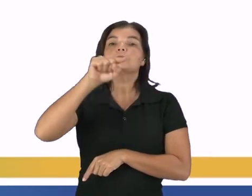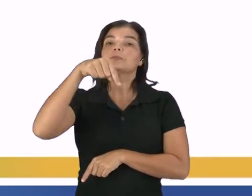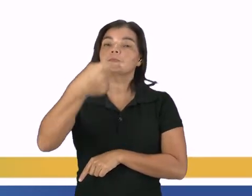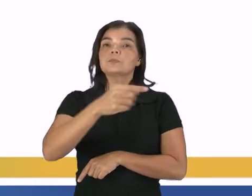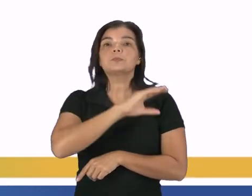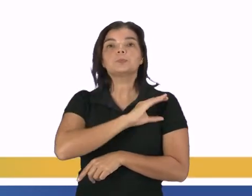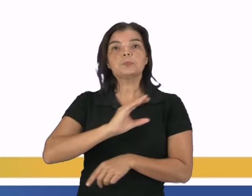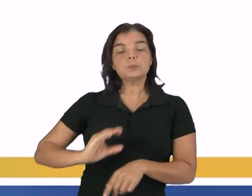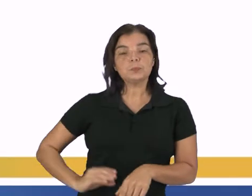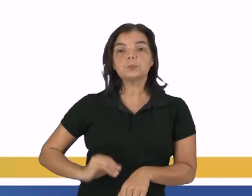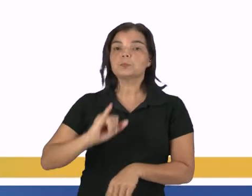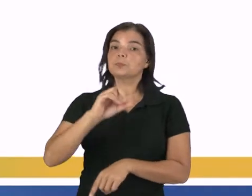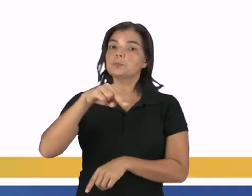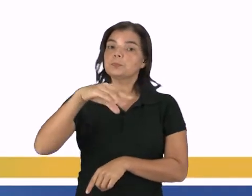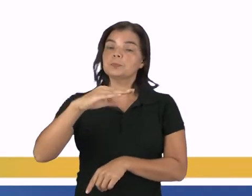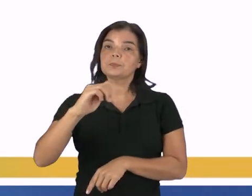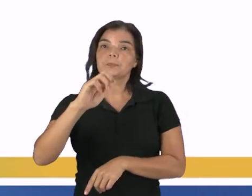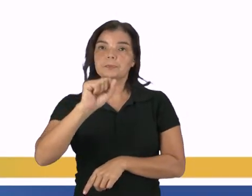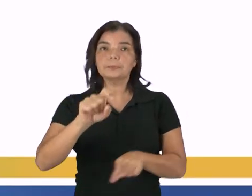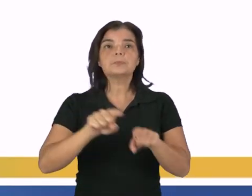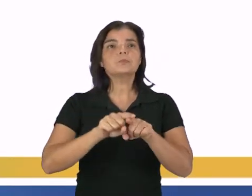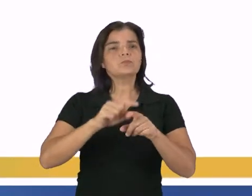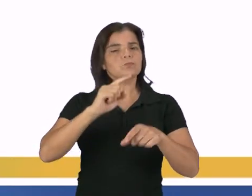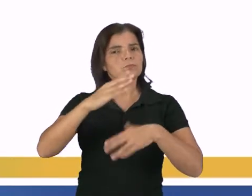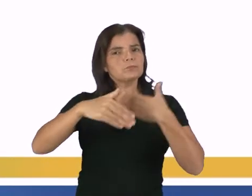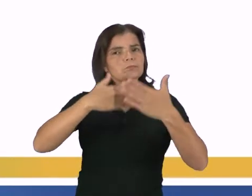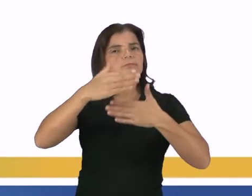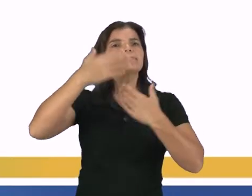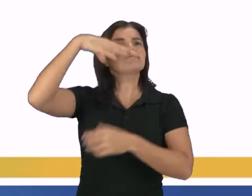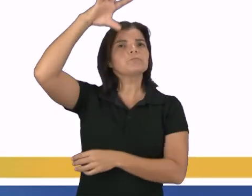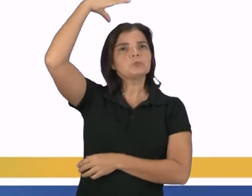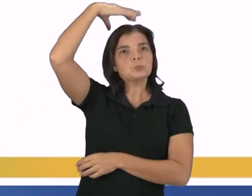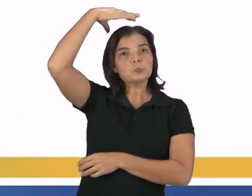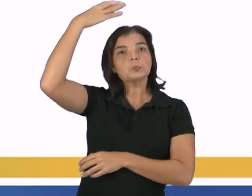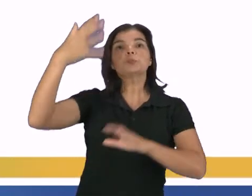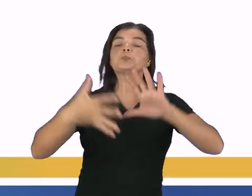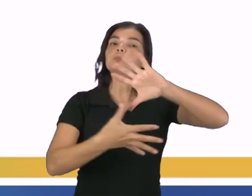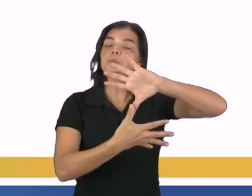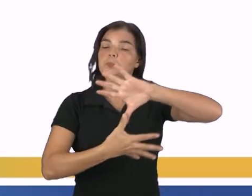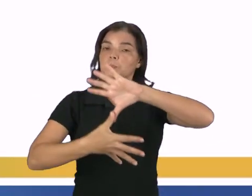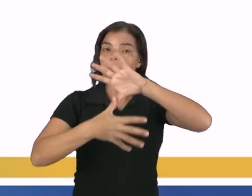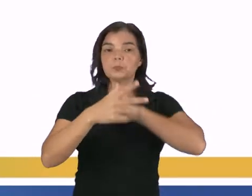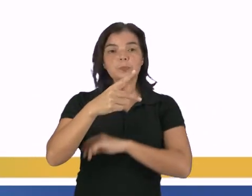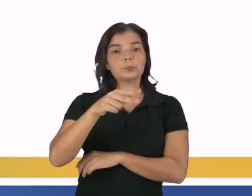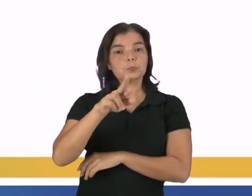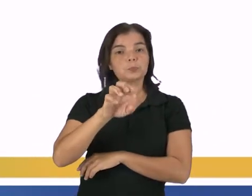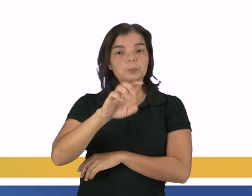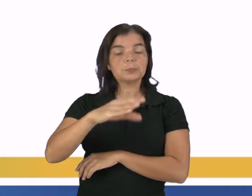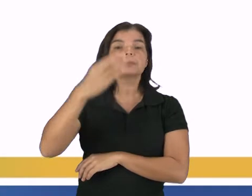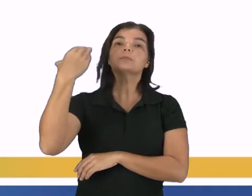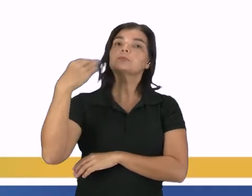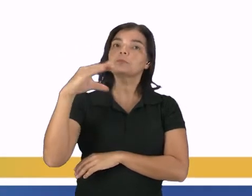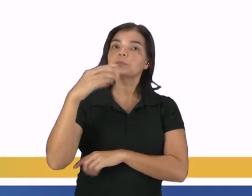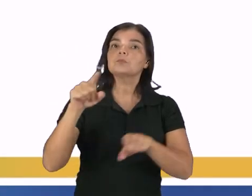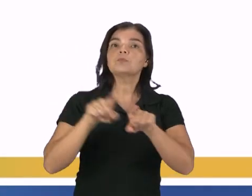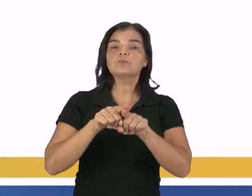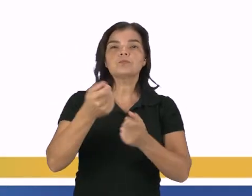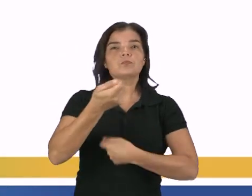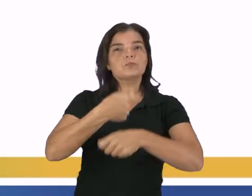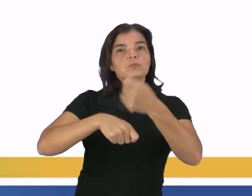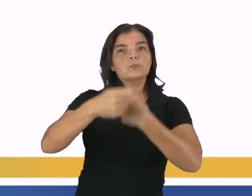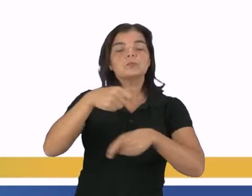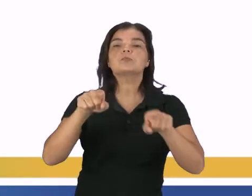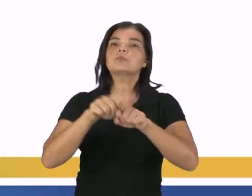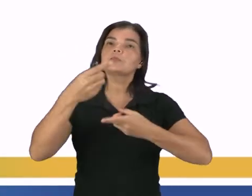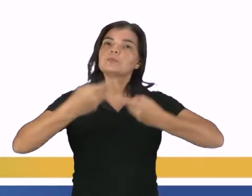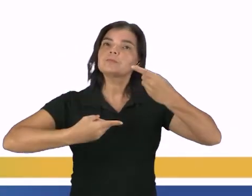de Cristo. Os Incas formaram o maior império da América pré-colombiana, com administração, política e centro de